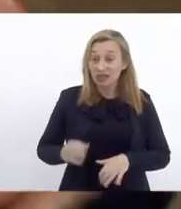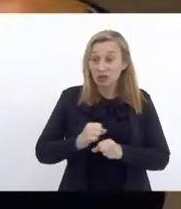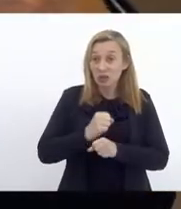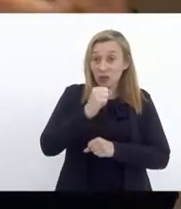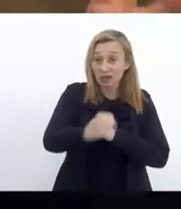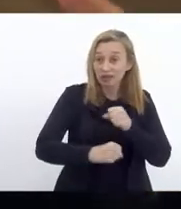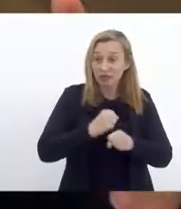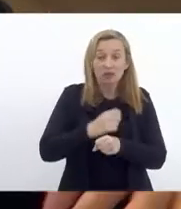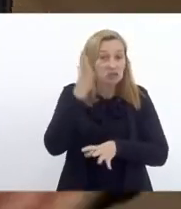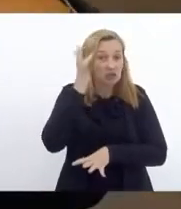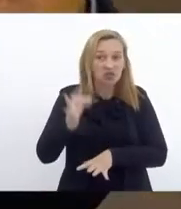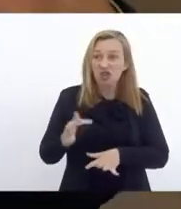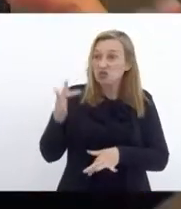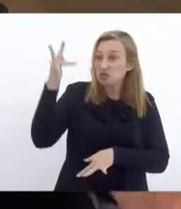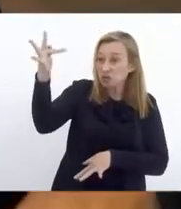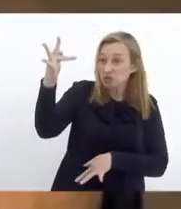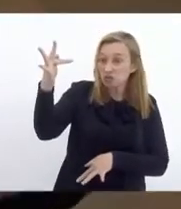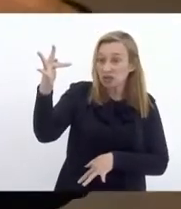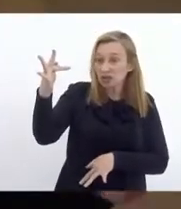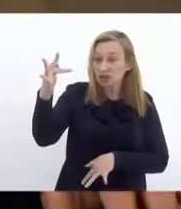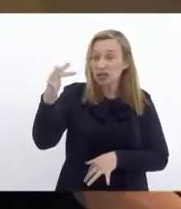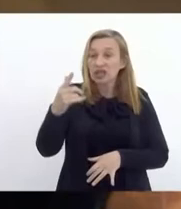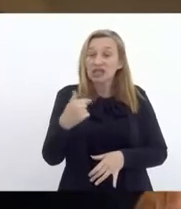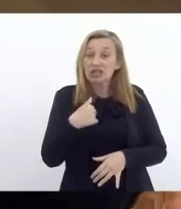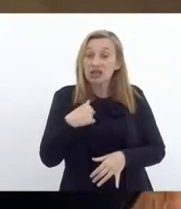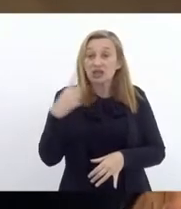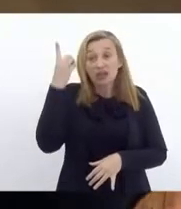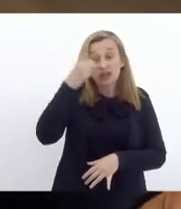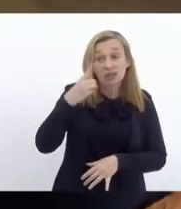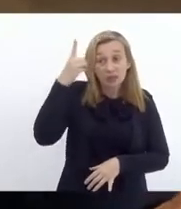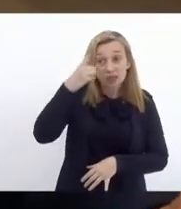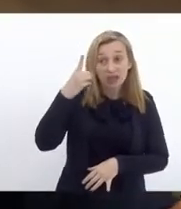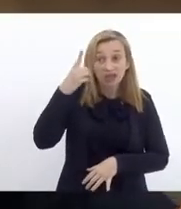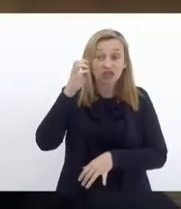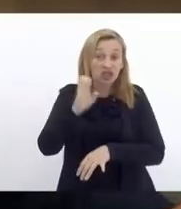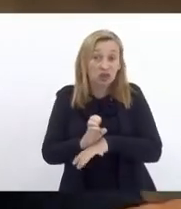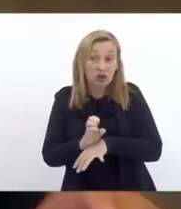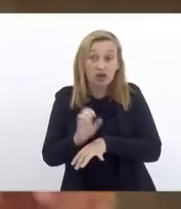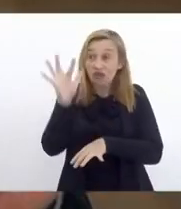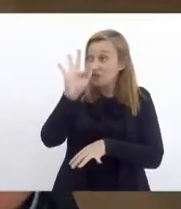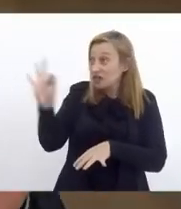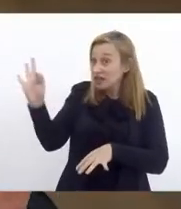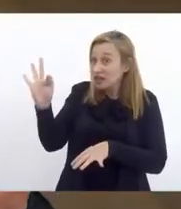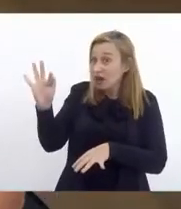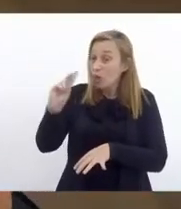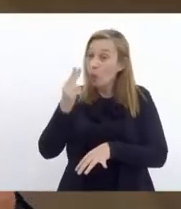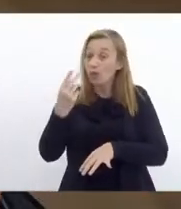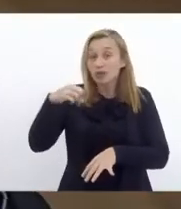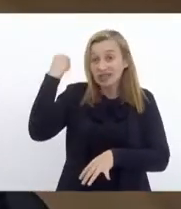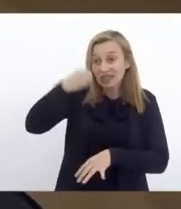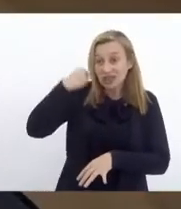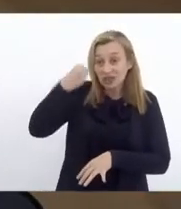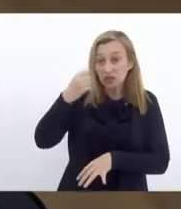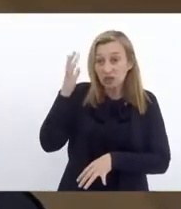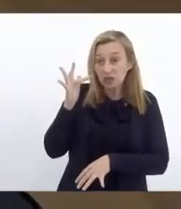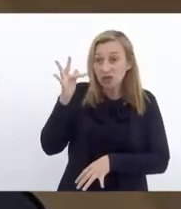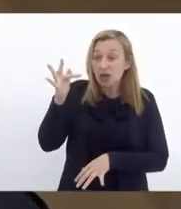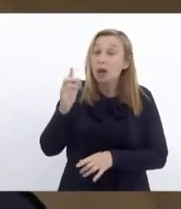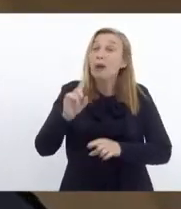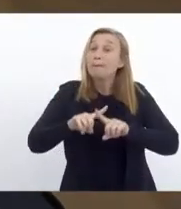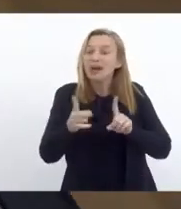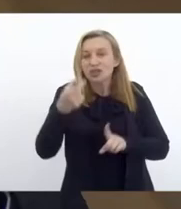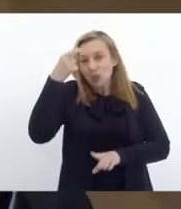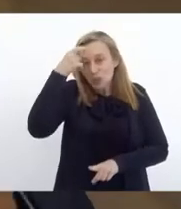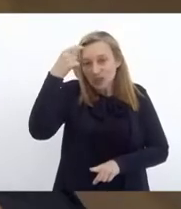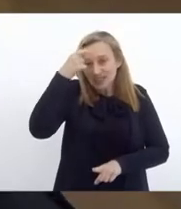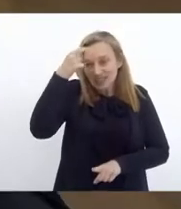ainda o que vai ser do futuro, se é candidato à reeleição estadual, federal ou senador, mas muito consciente do dever de